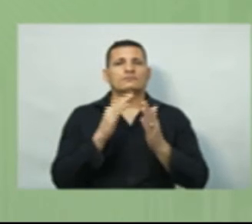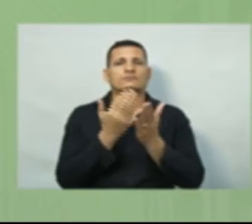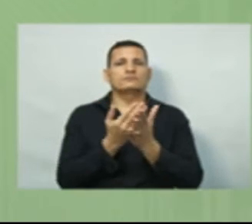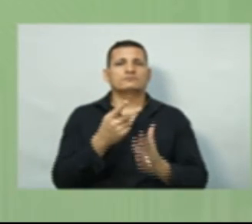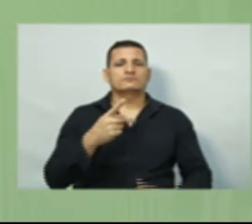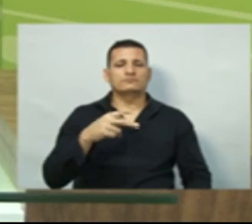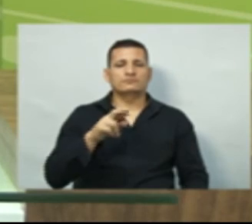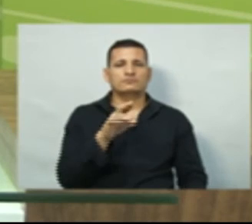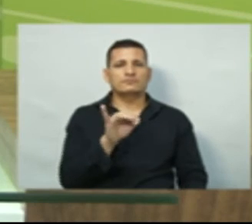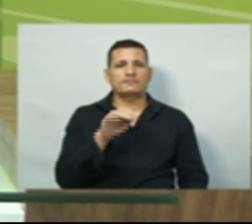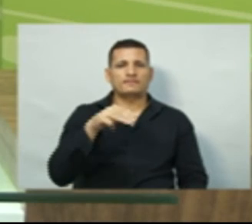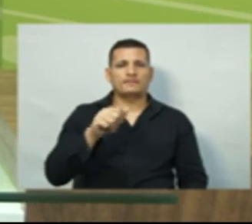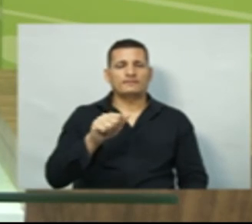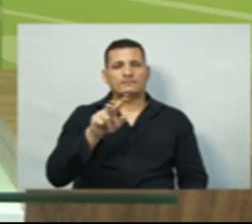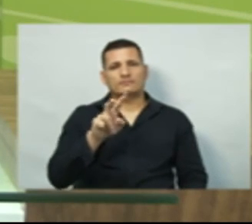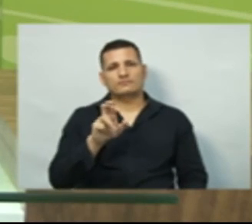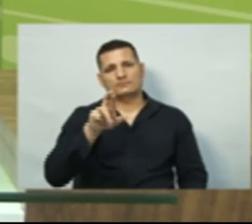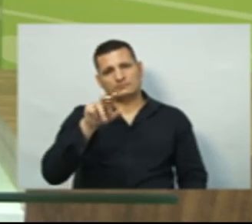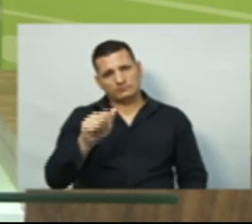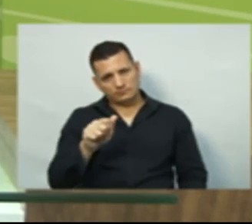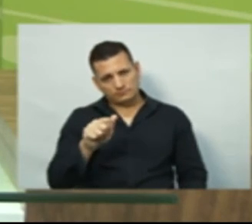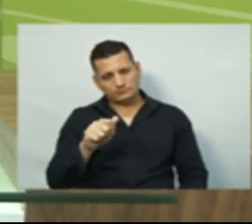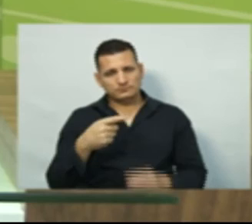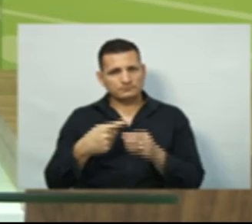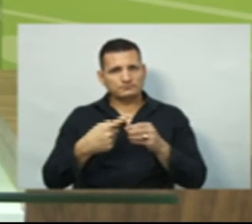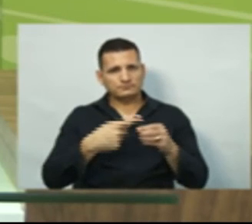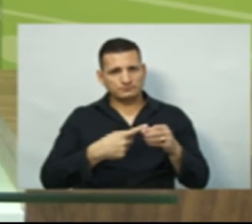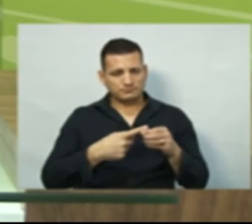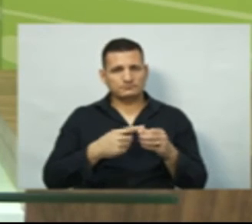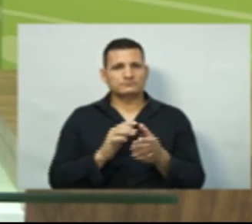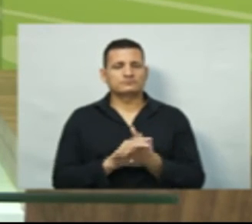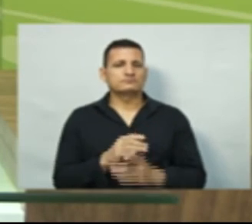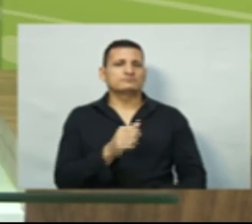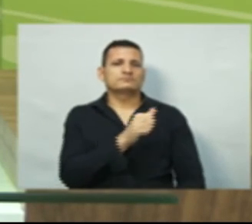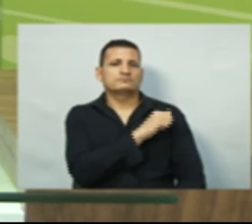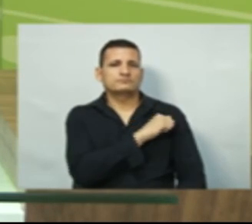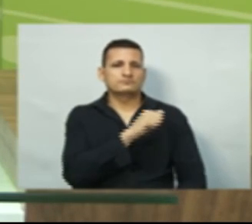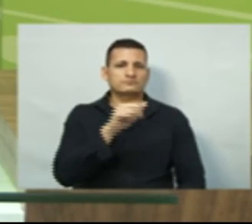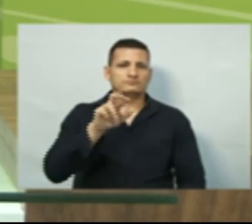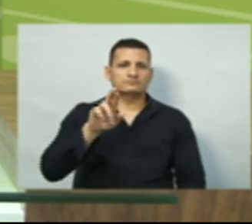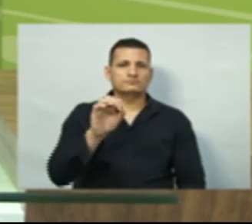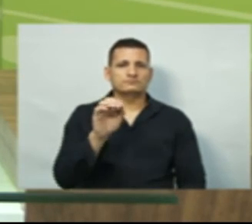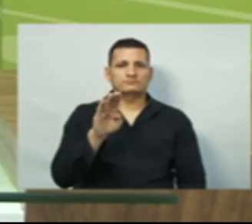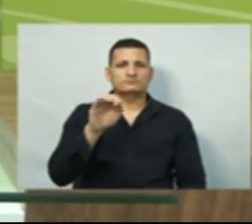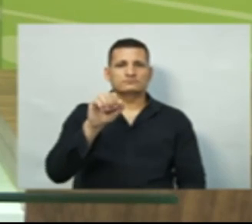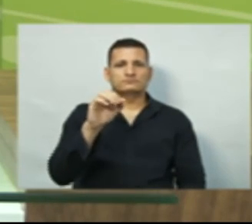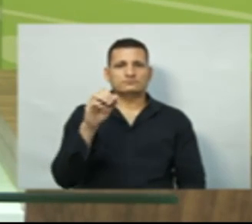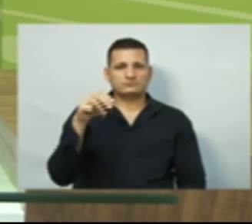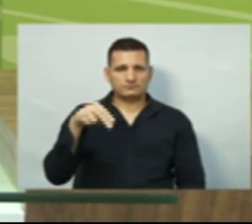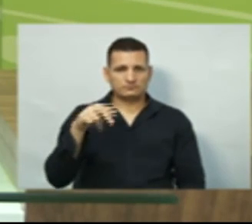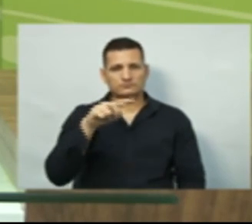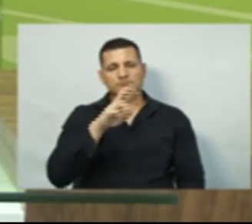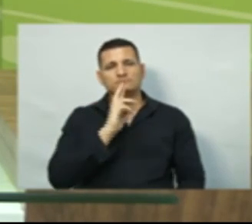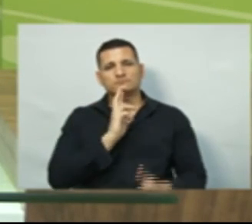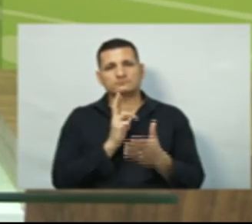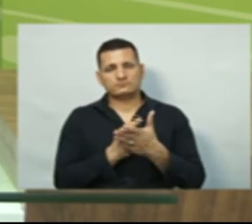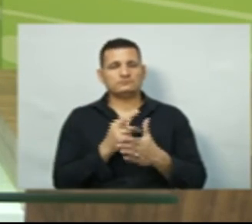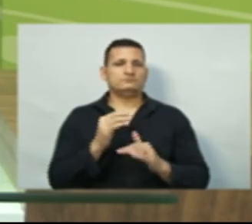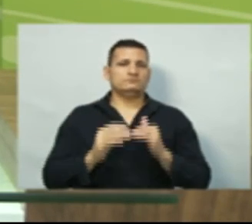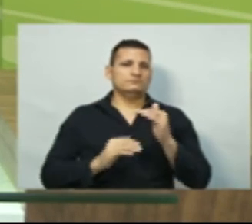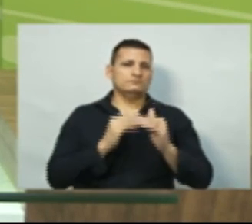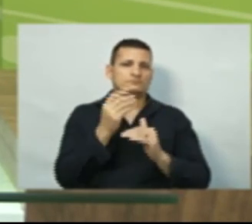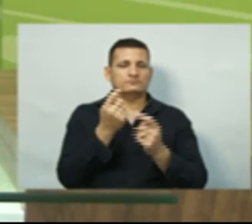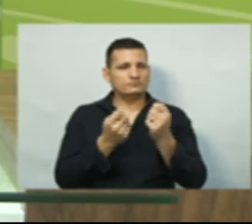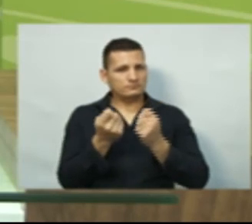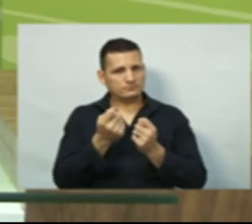de Distrito de Santana do Guaporé. O aluno Robson, ele responde que desenvolvimento econômico é